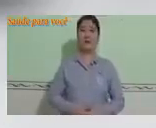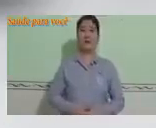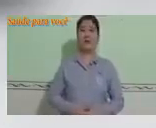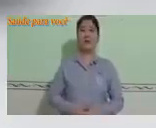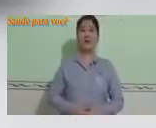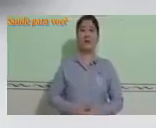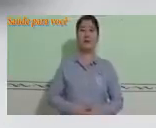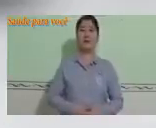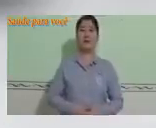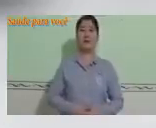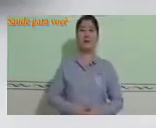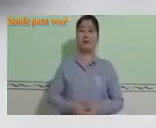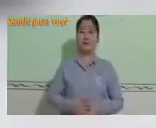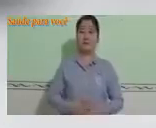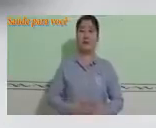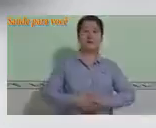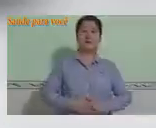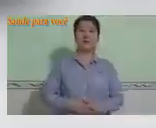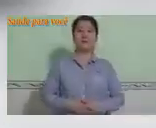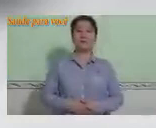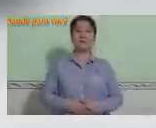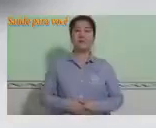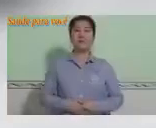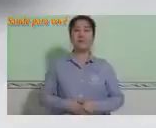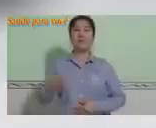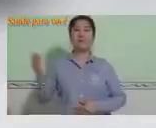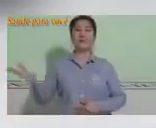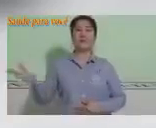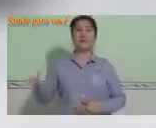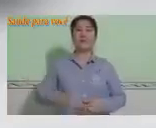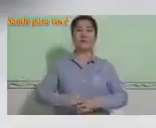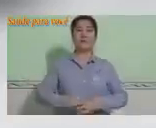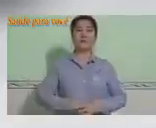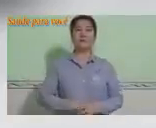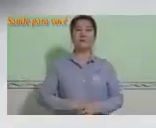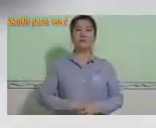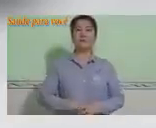alguma criança dormir como um bichinho de pelúcia pequenininho.